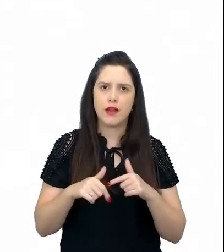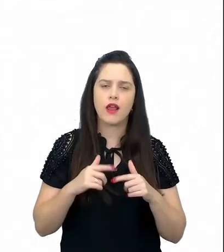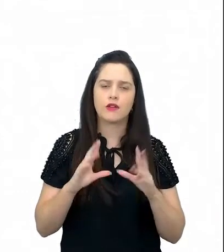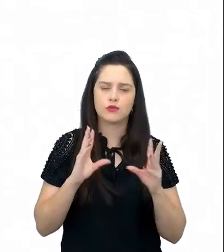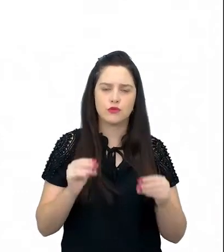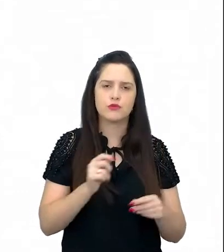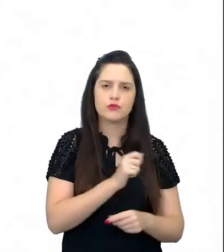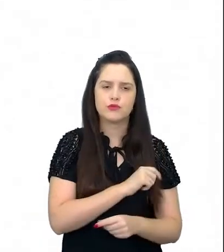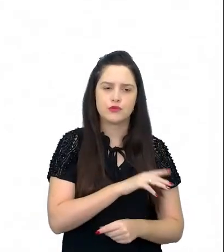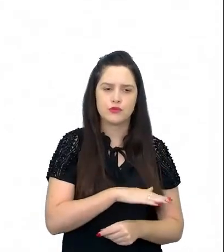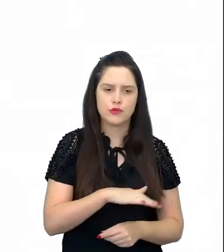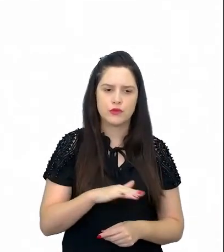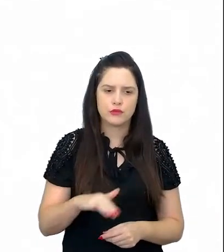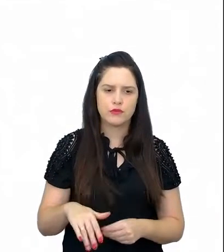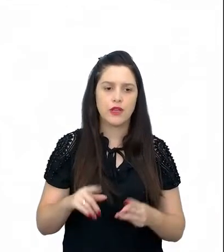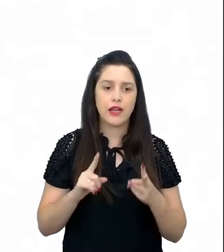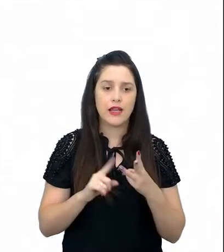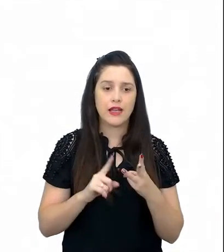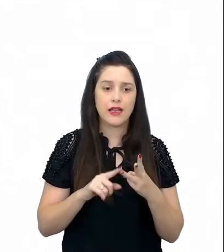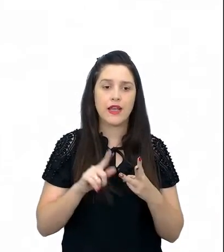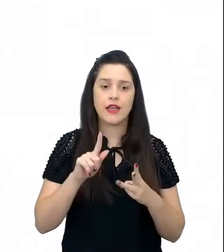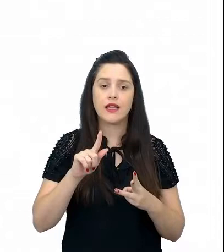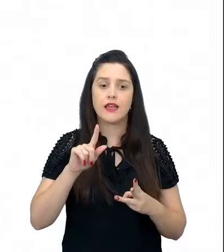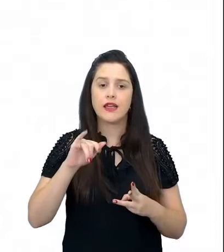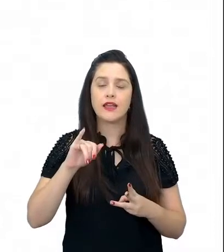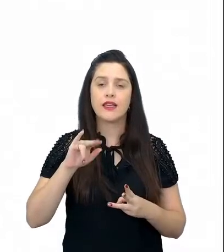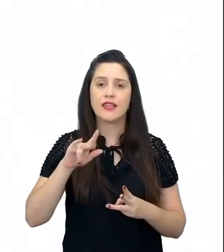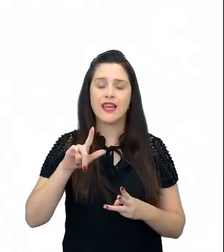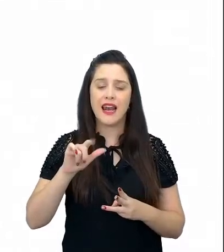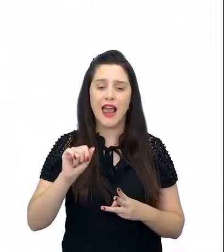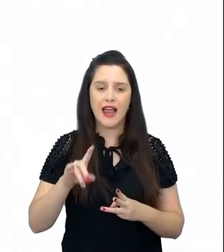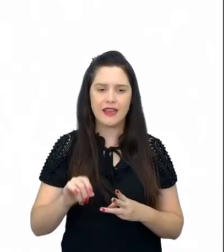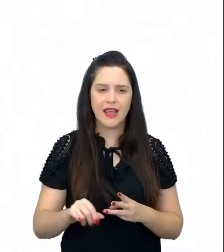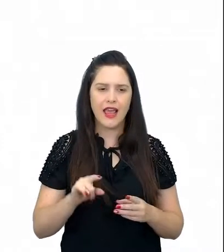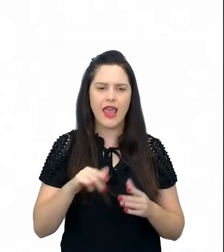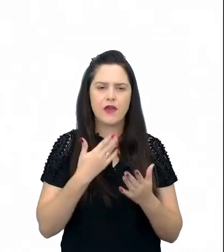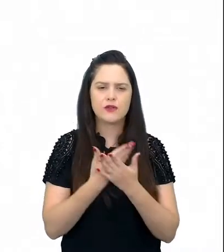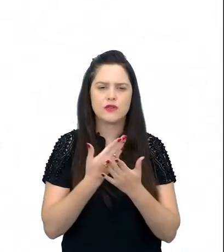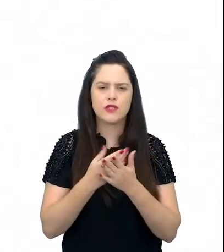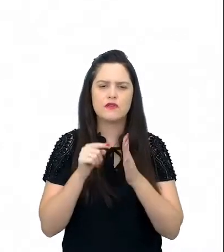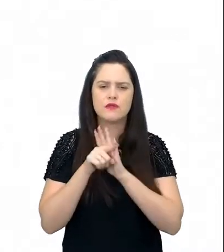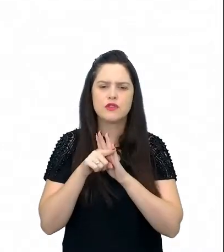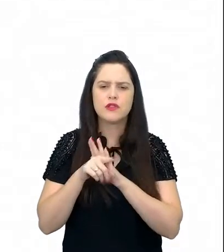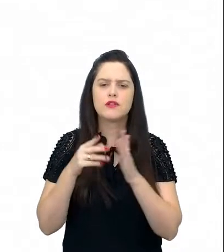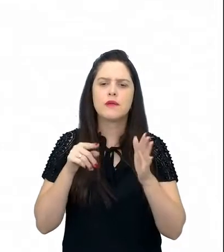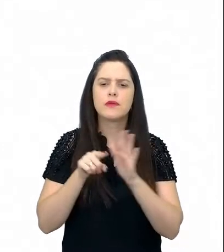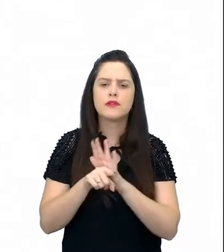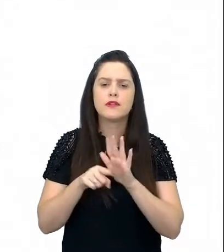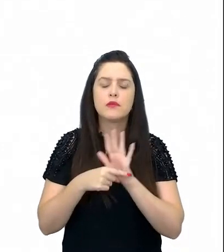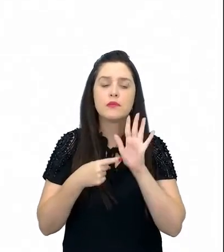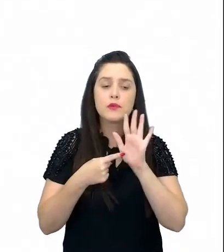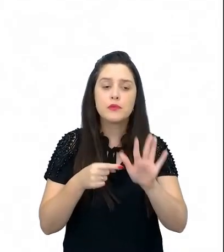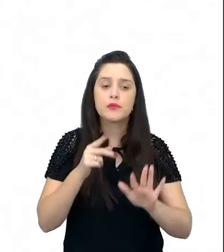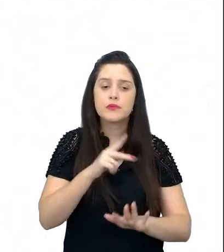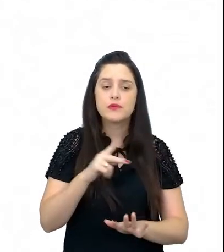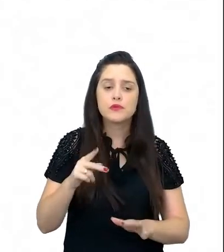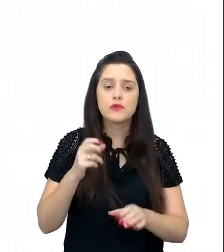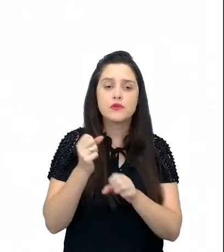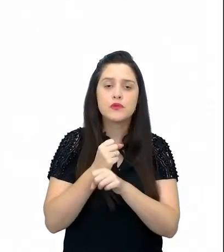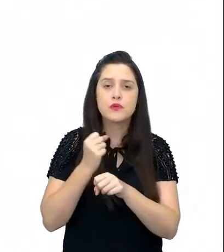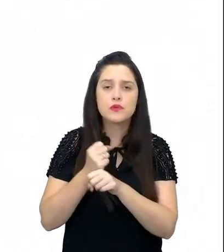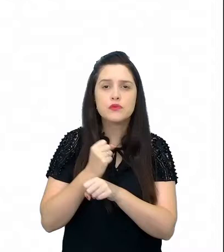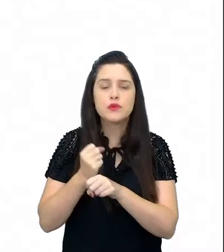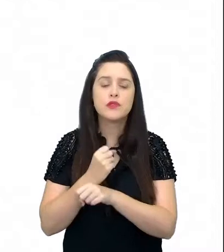estudantes. Quando eu falo guiada, o que é uma atividade guiada na matemática? Os estudantes investigam as questões apresentadas pelo